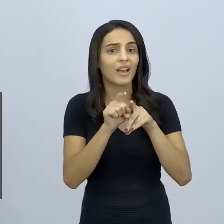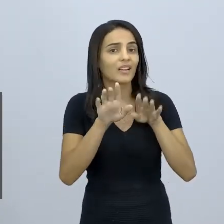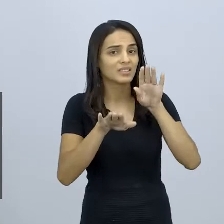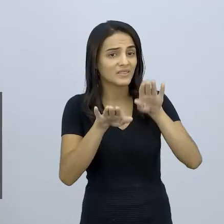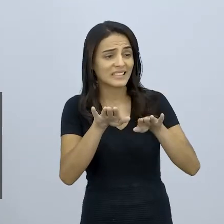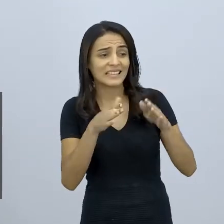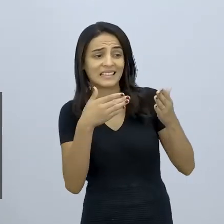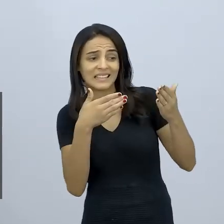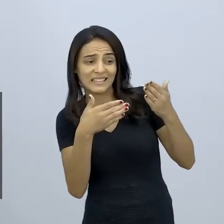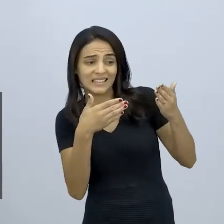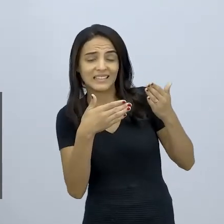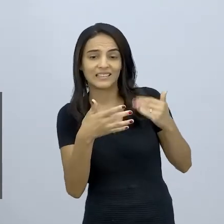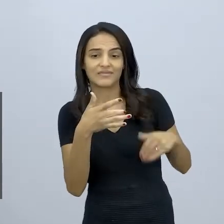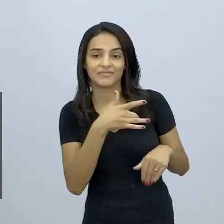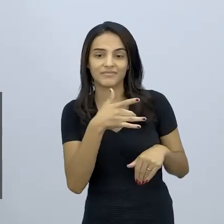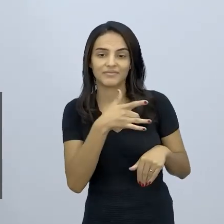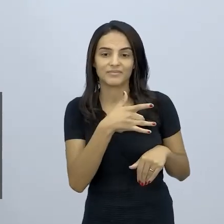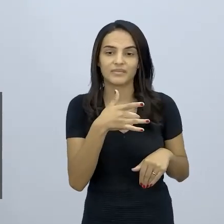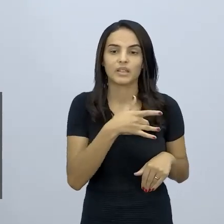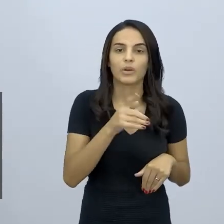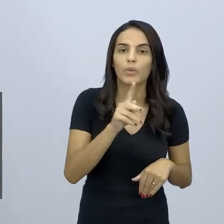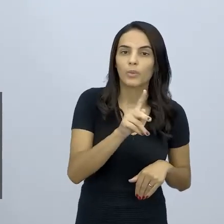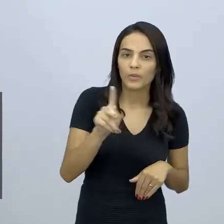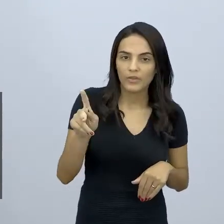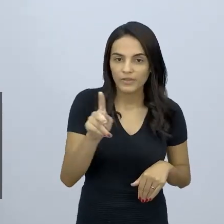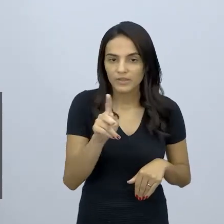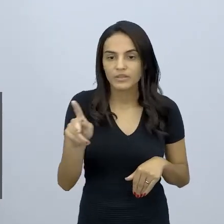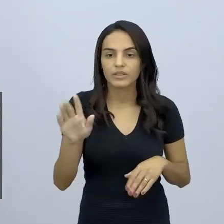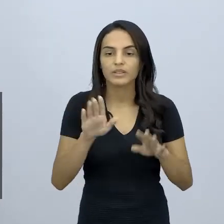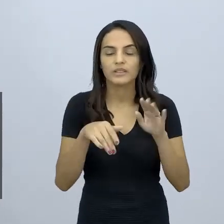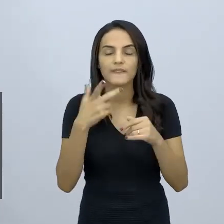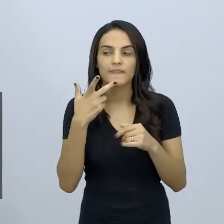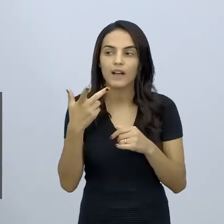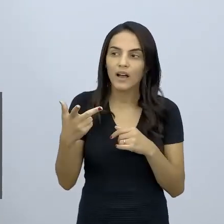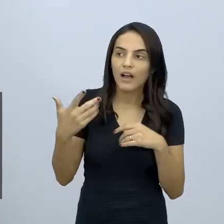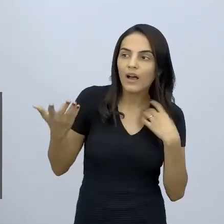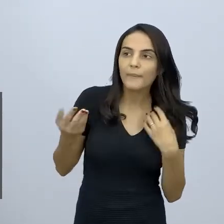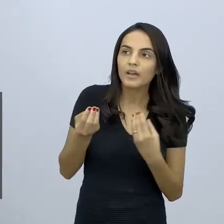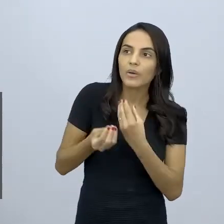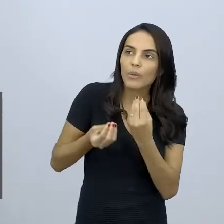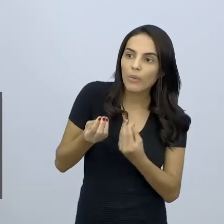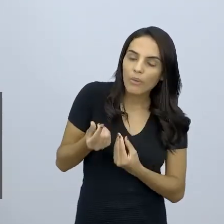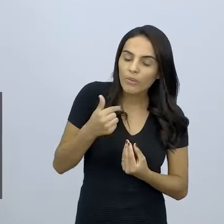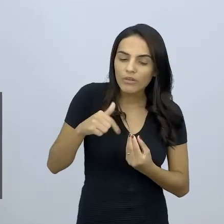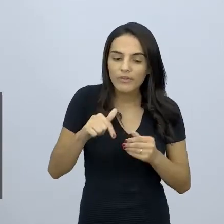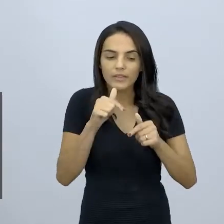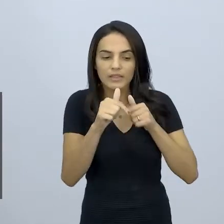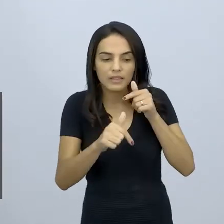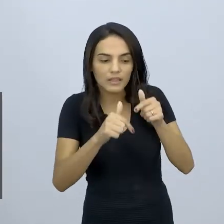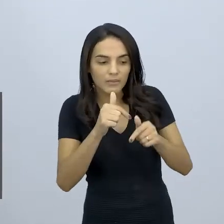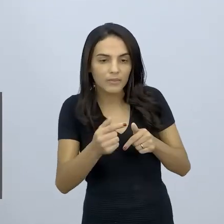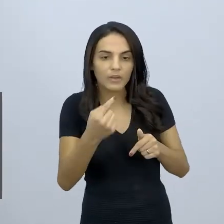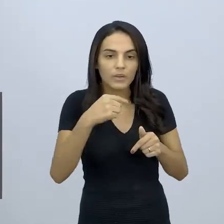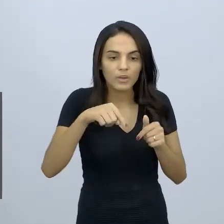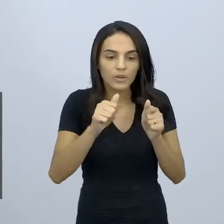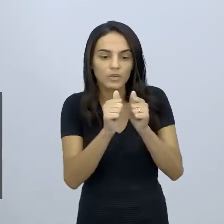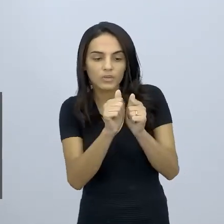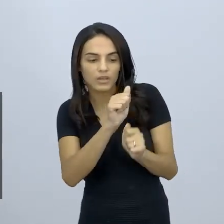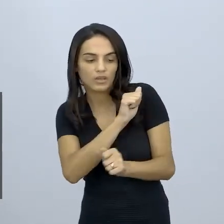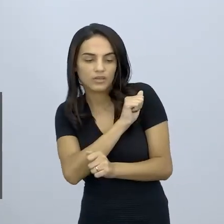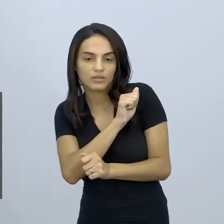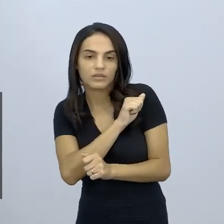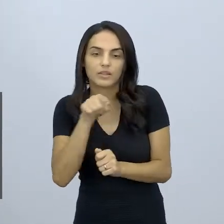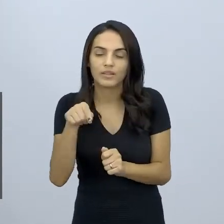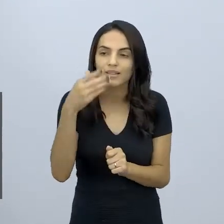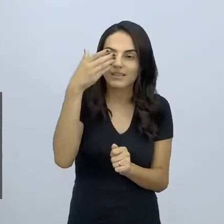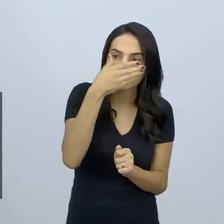receio, muitas vezes. Os professores falam assim, ai, mas como que nós vamos trabalhar com o nosso aluno que ele é